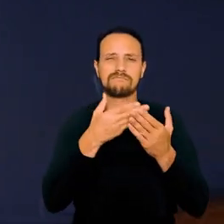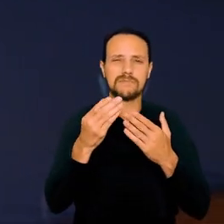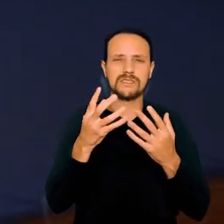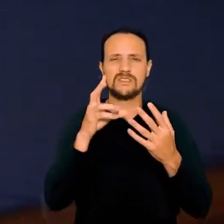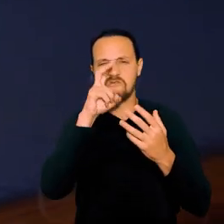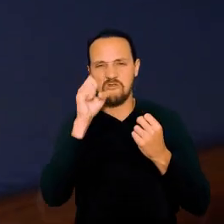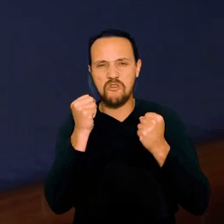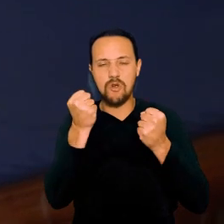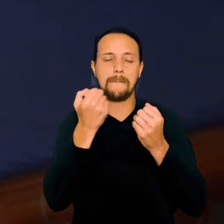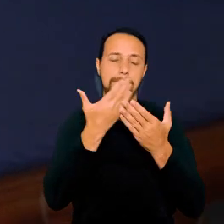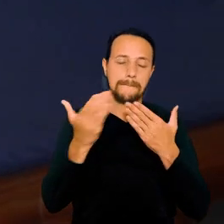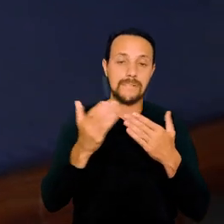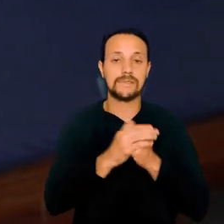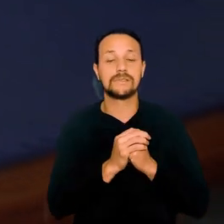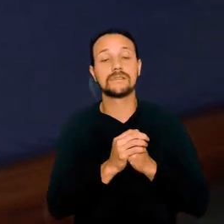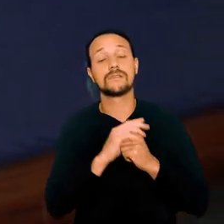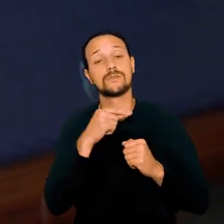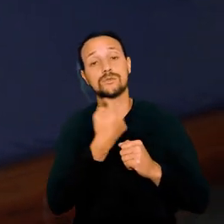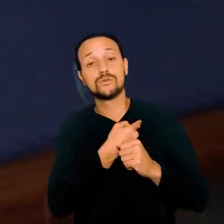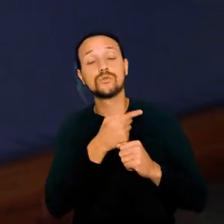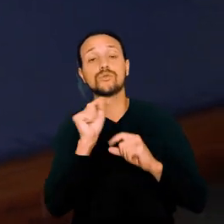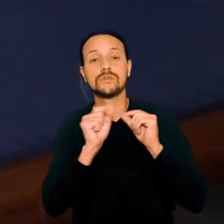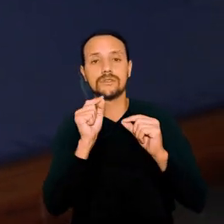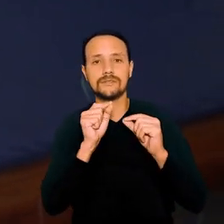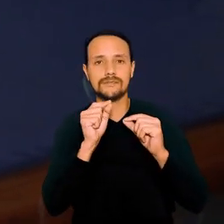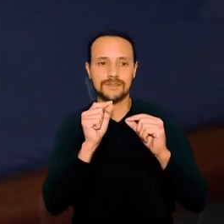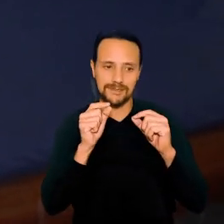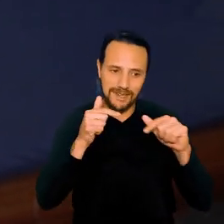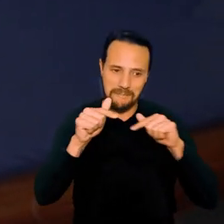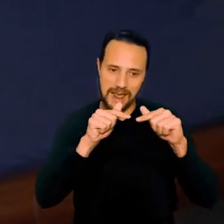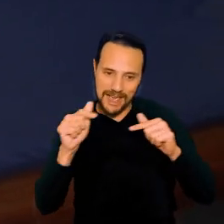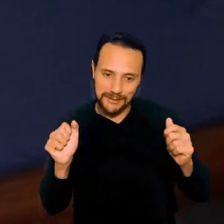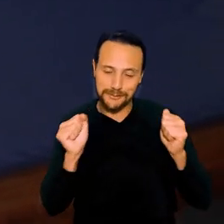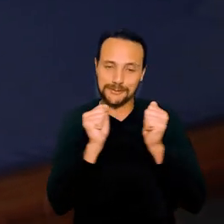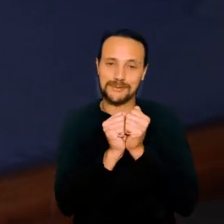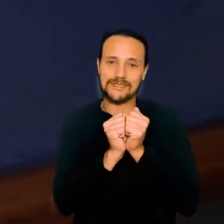ocupacional. Então vamos pensar, se a pessoa não consegue mais